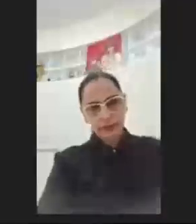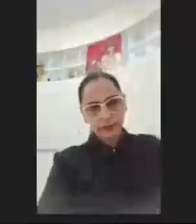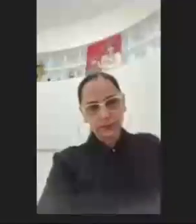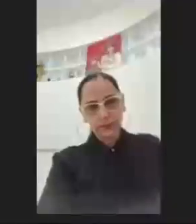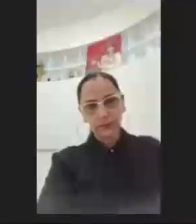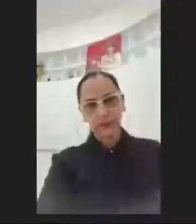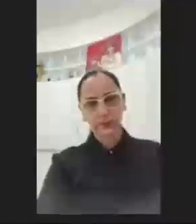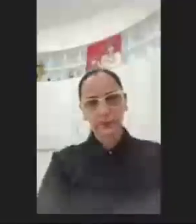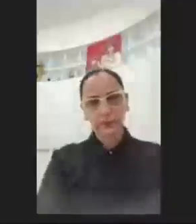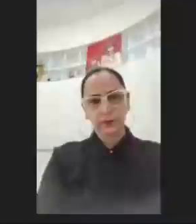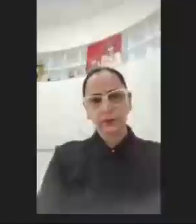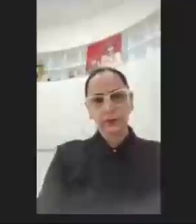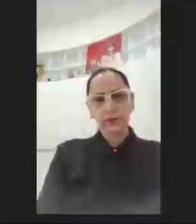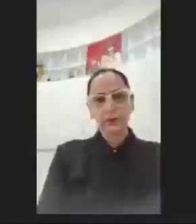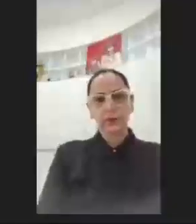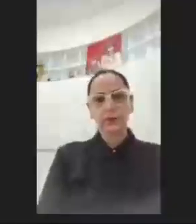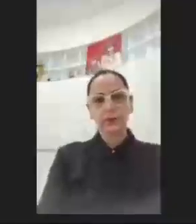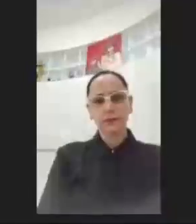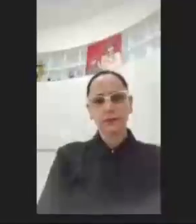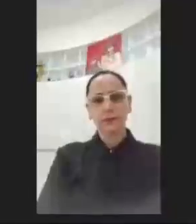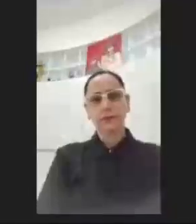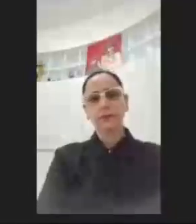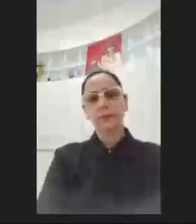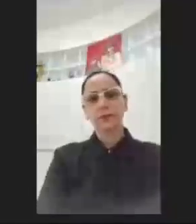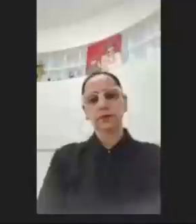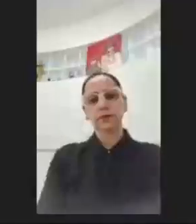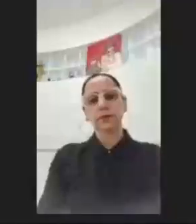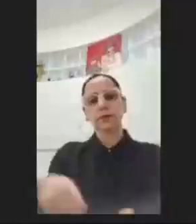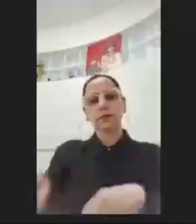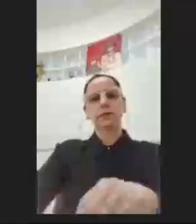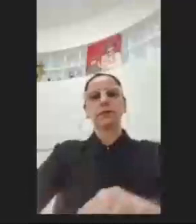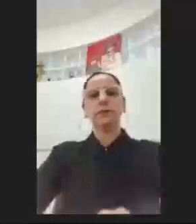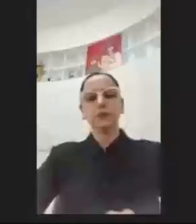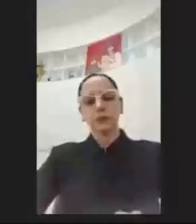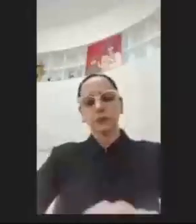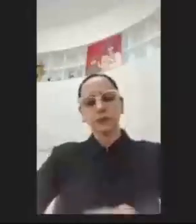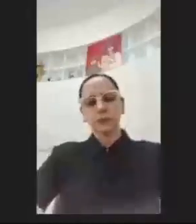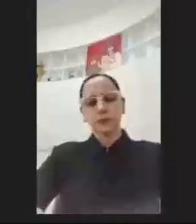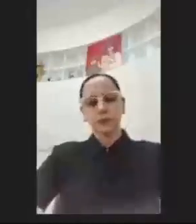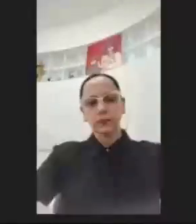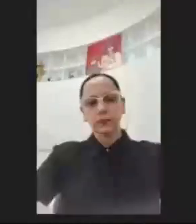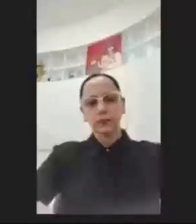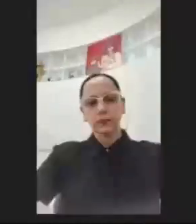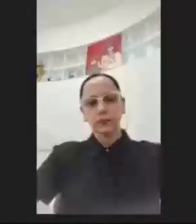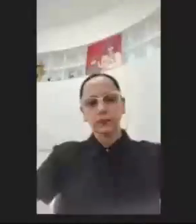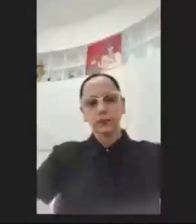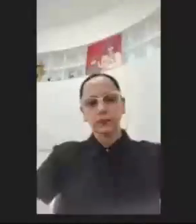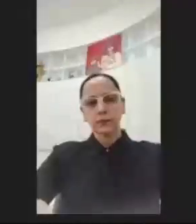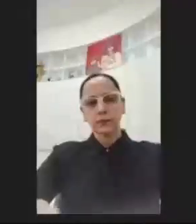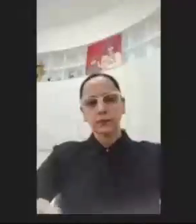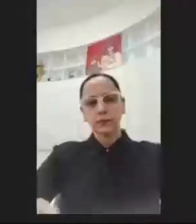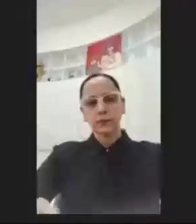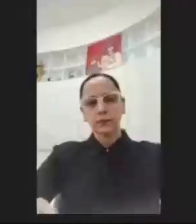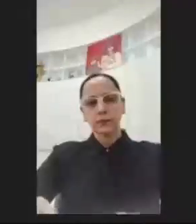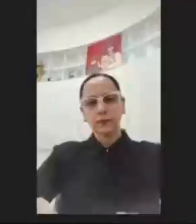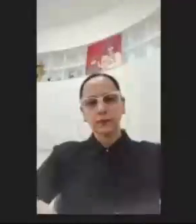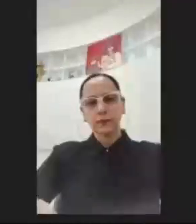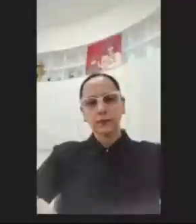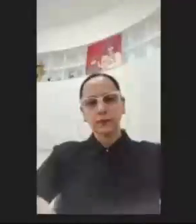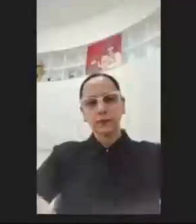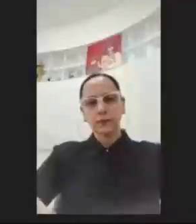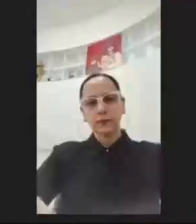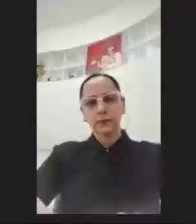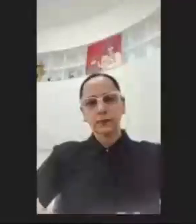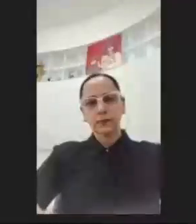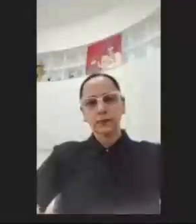procuram espontaneamente, por recomendação, né, de outras mulheres, enfim, grupos de mães. E, às vezes, recebemos